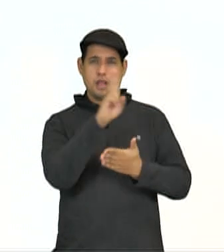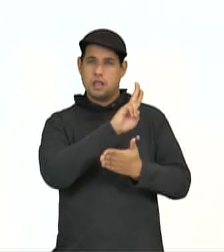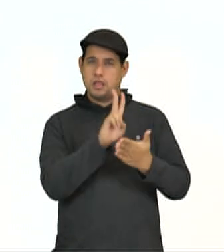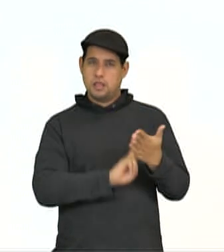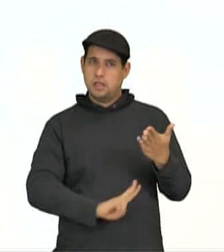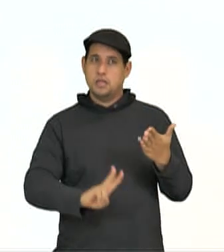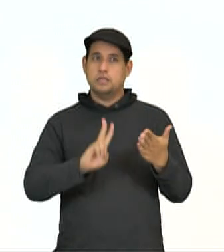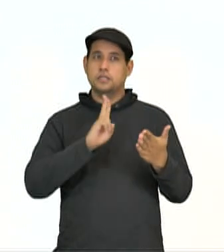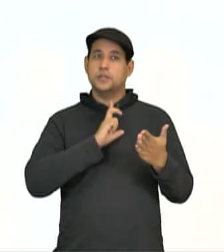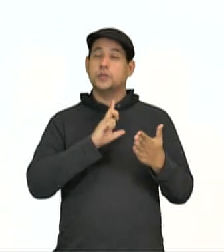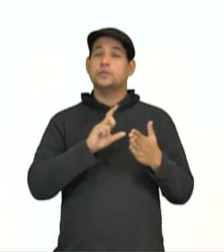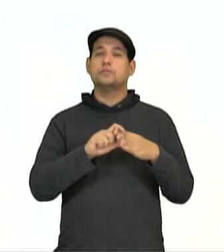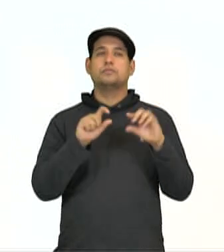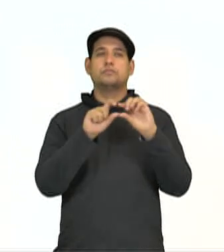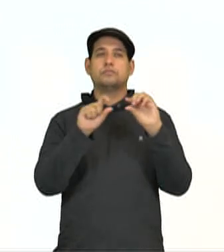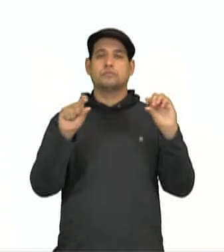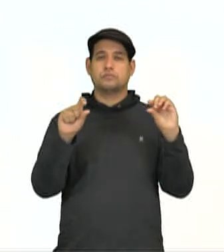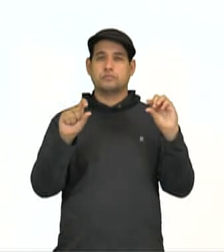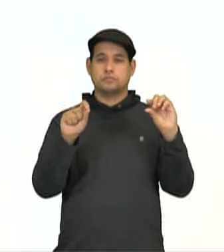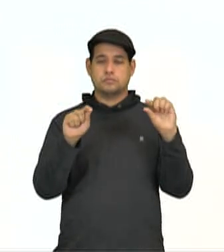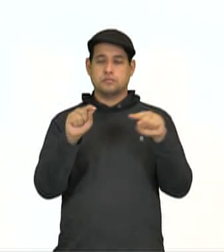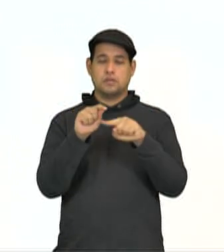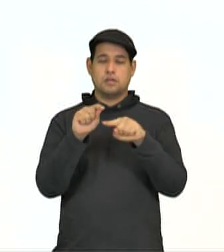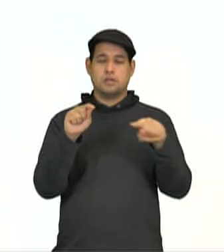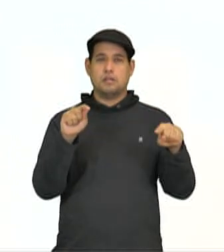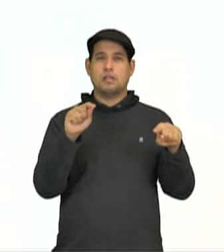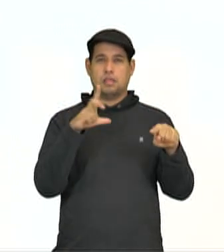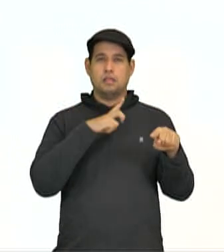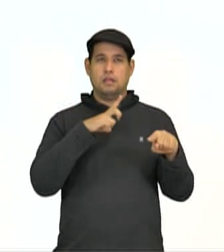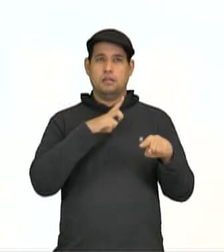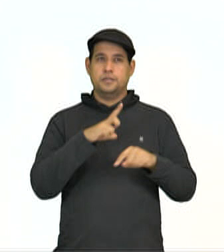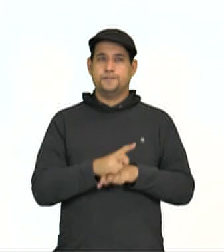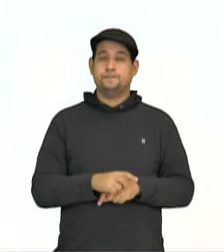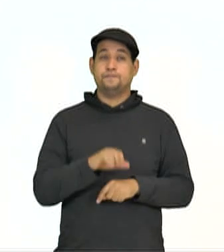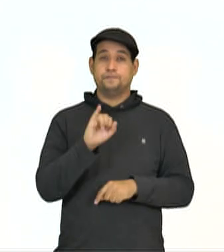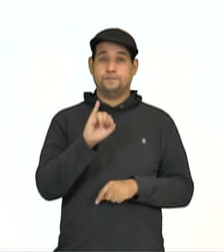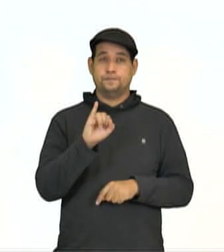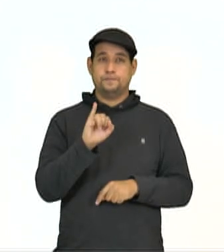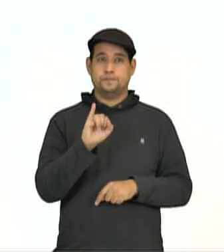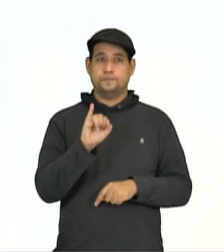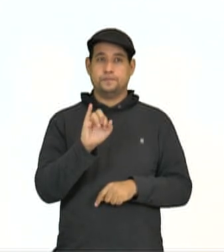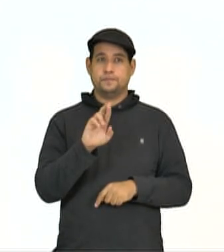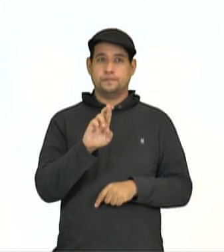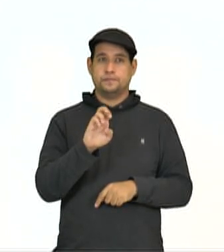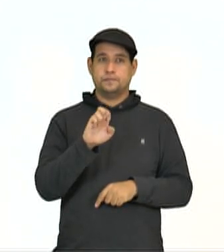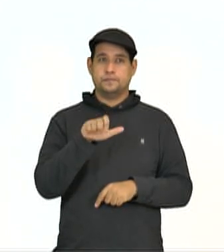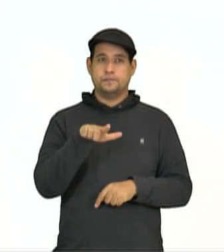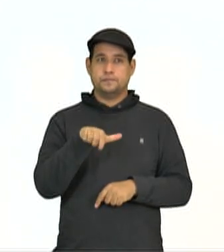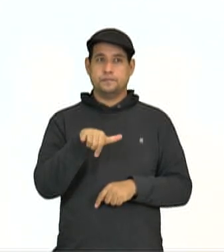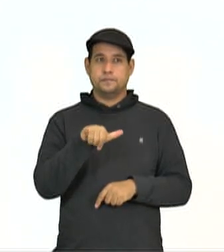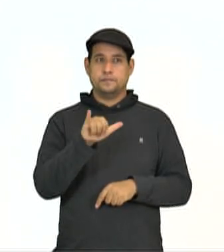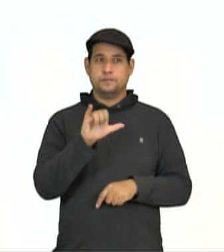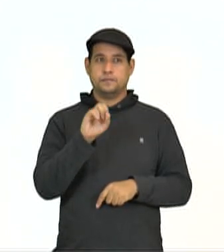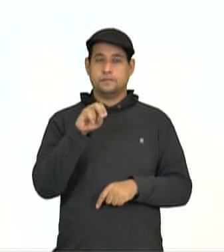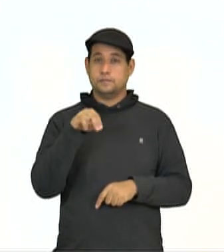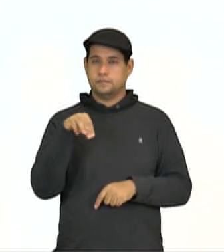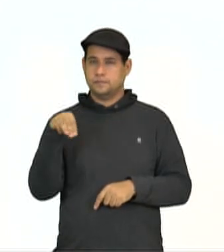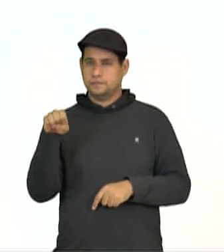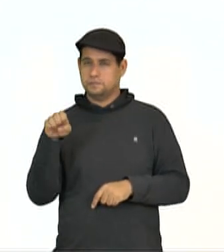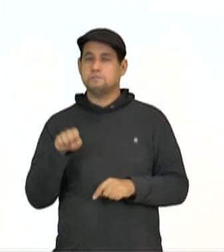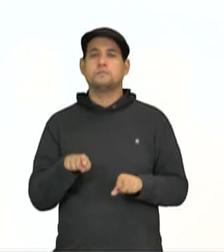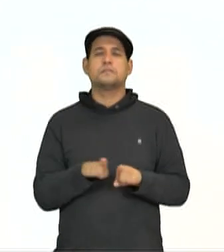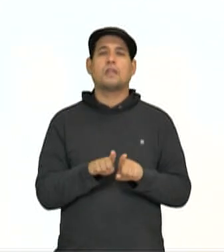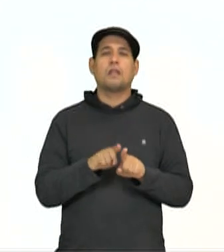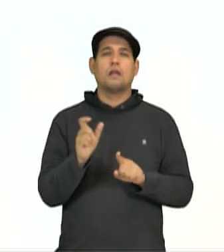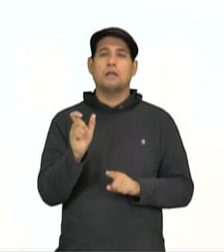está sublinhado aqui, ó. I rely on me. Daí eu perguntei o que isso significa. Alternativa A, that the